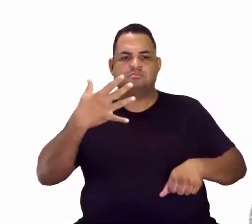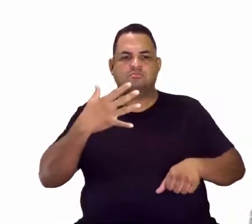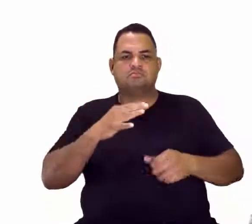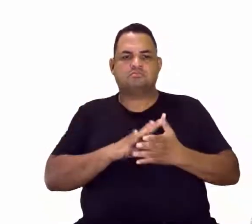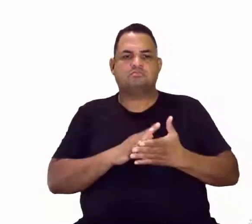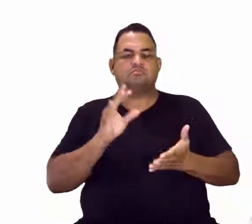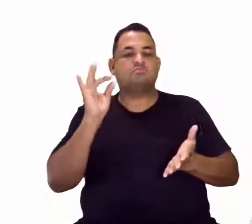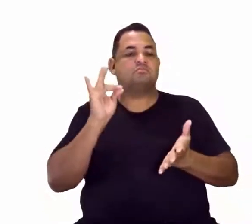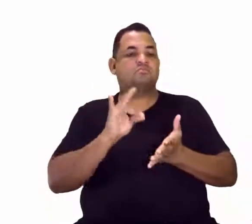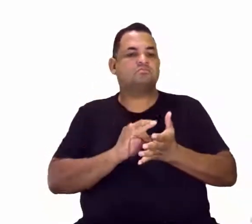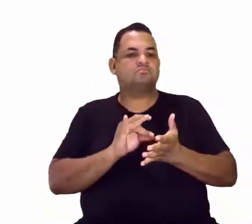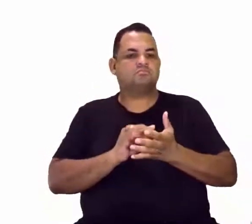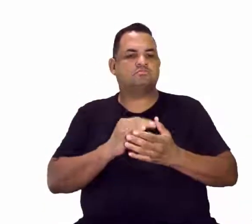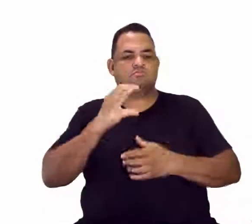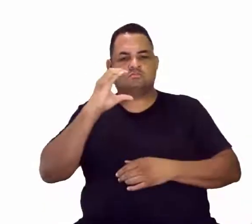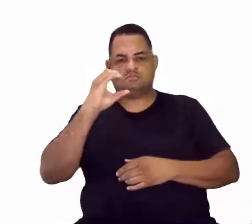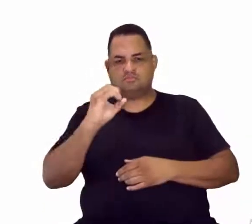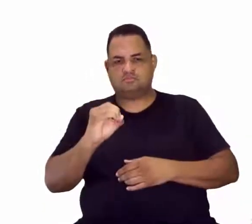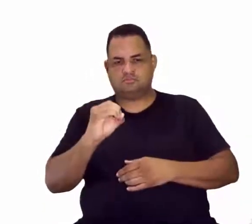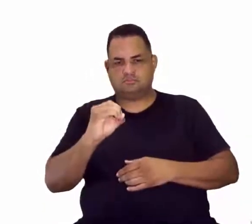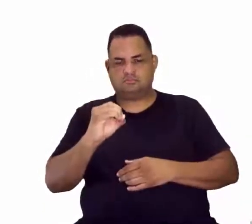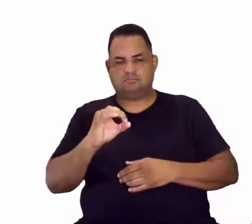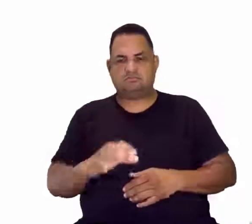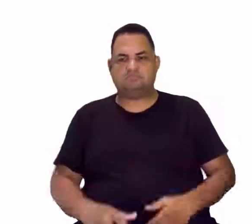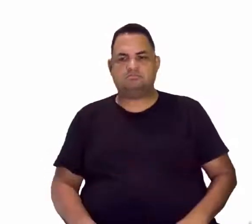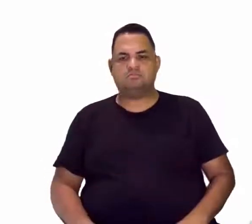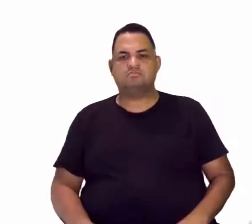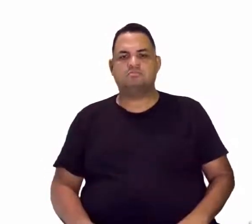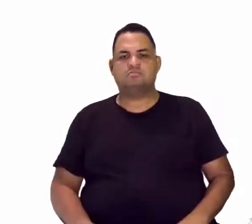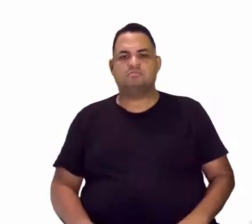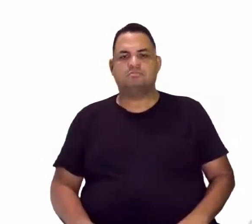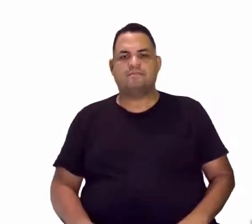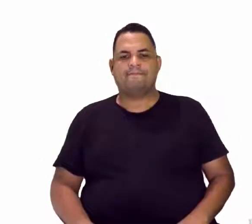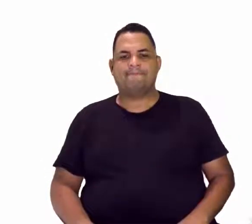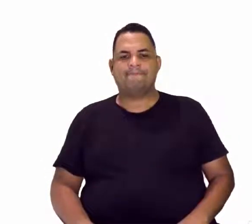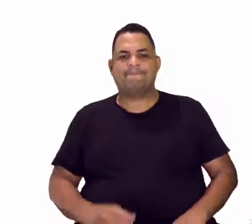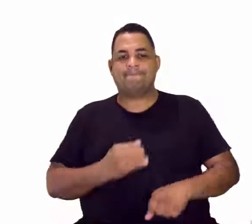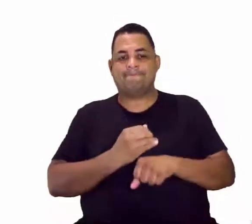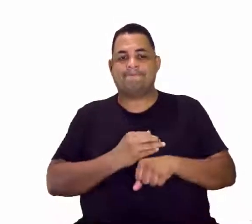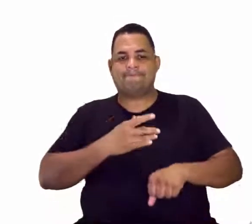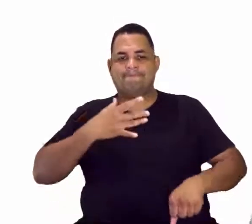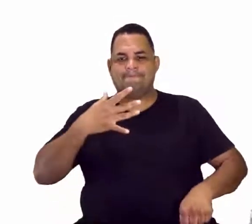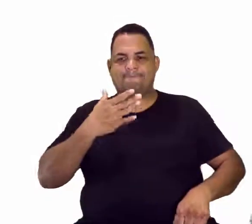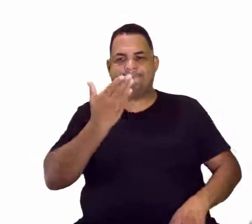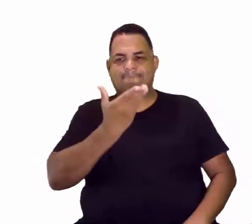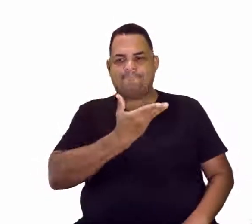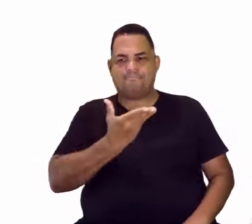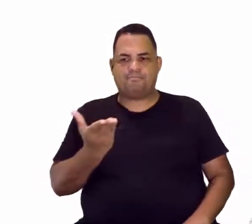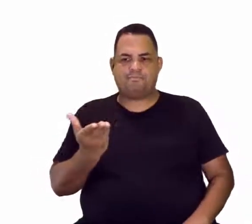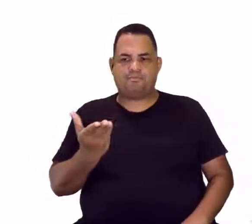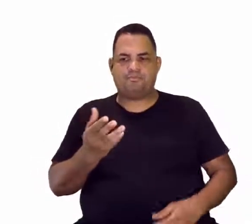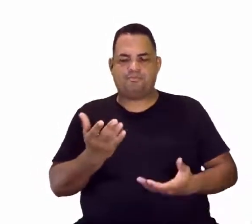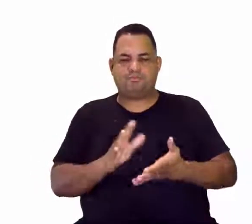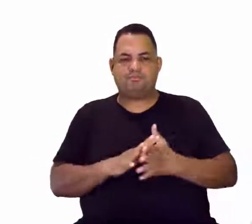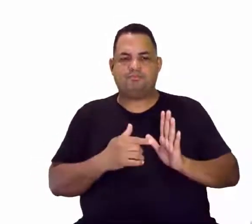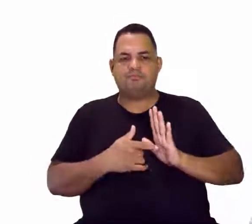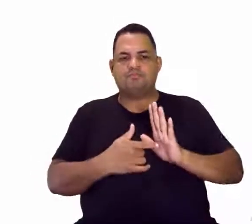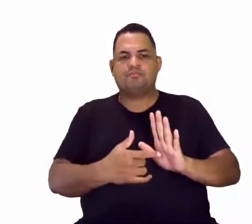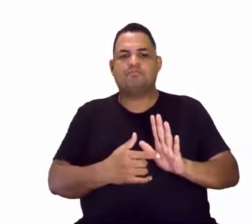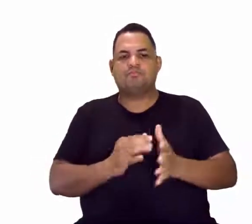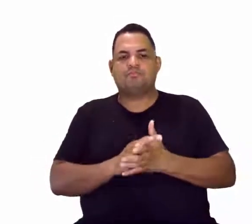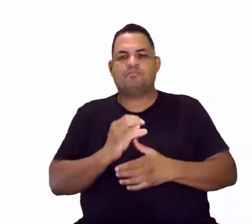de fato oxigênio, né? E esse ácido aí, por